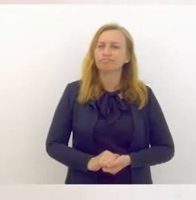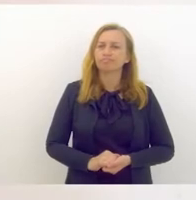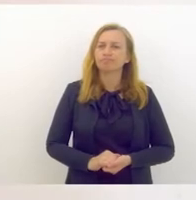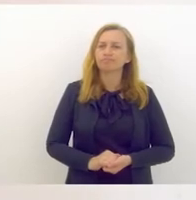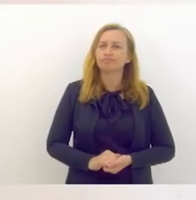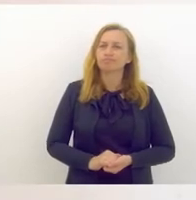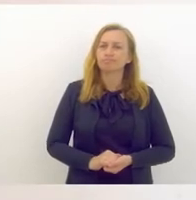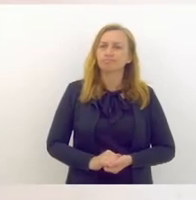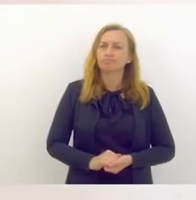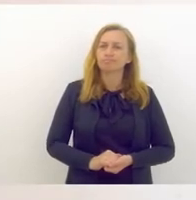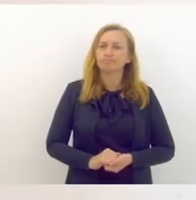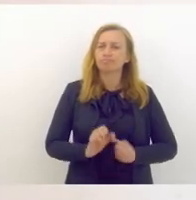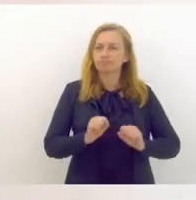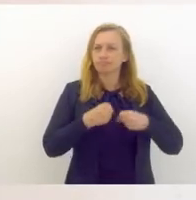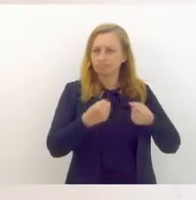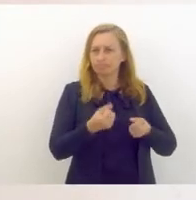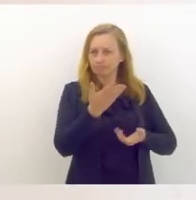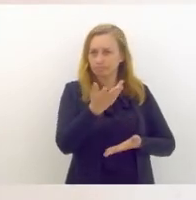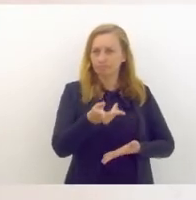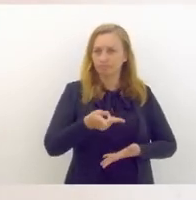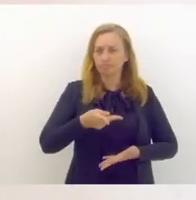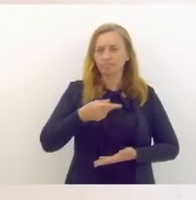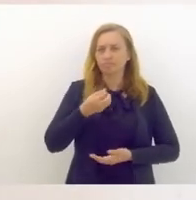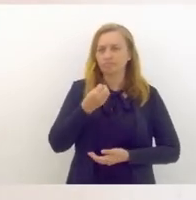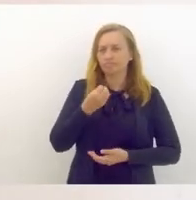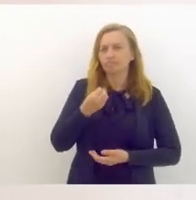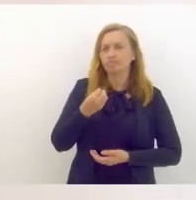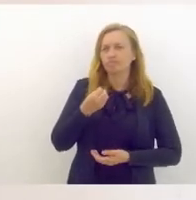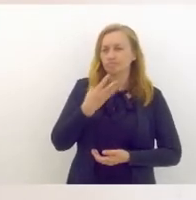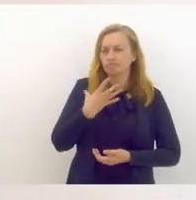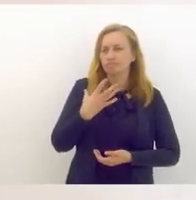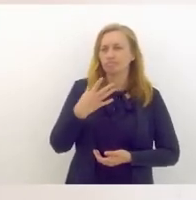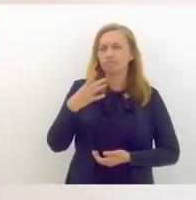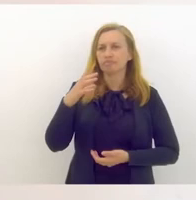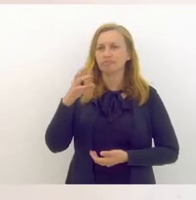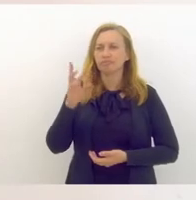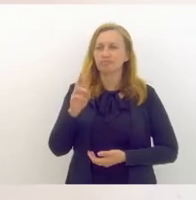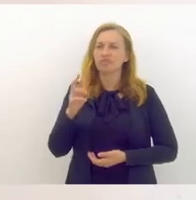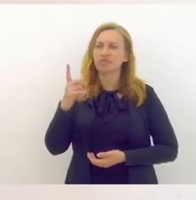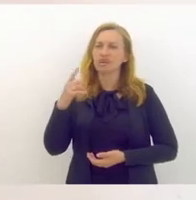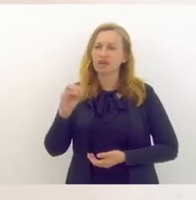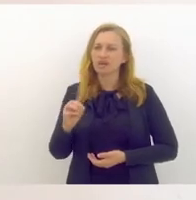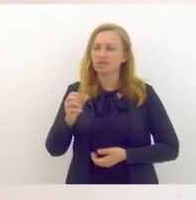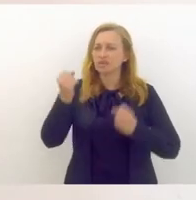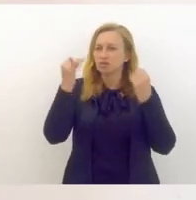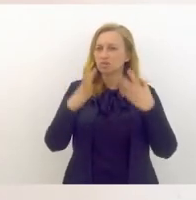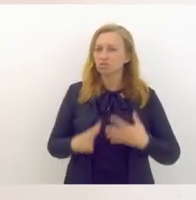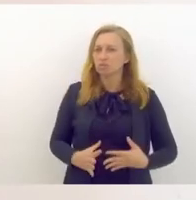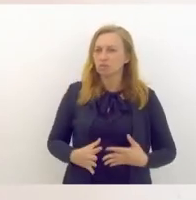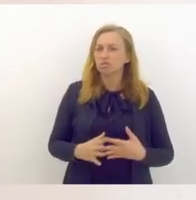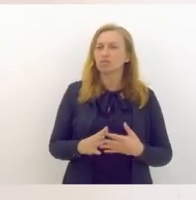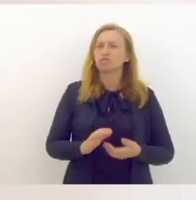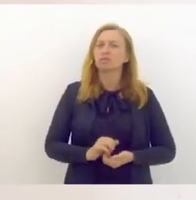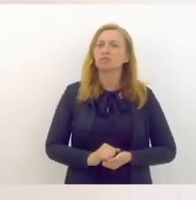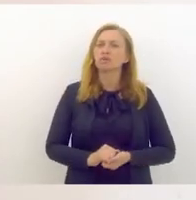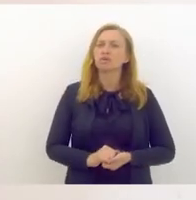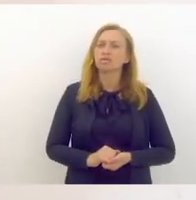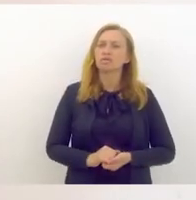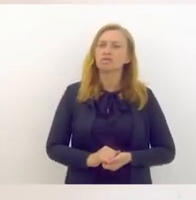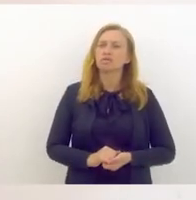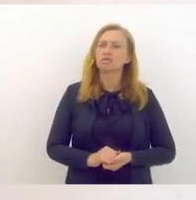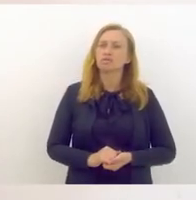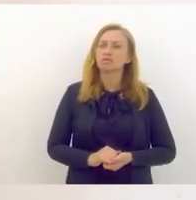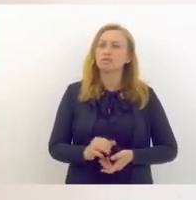Como bem defendeu o Ricardo Wagner, né, e bem explicou sobre o REVIS,